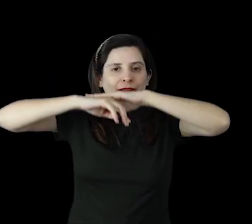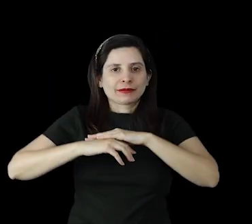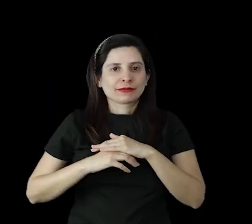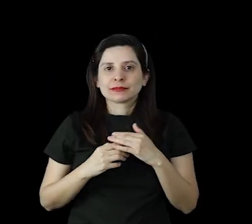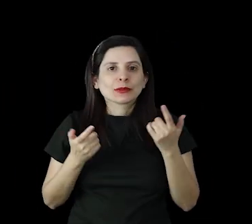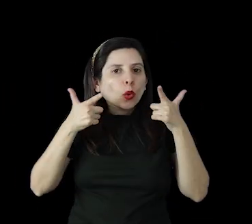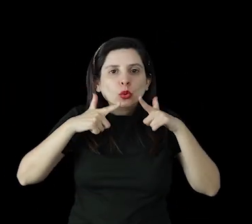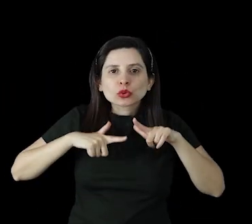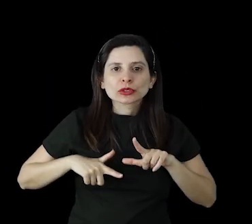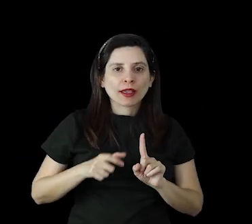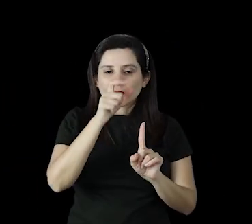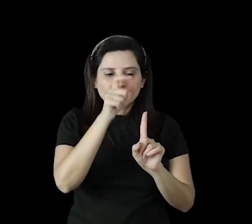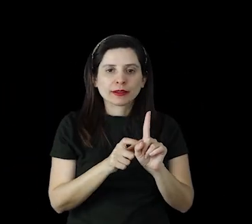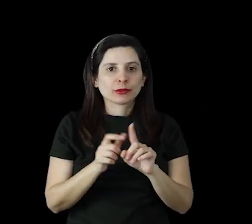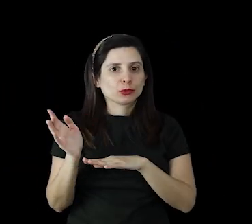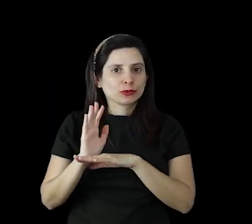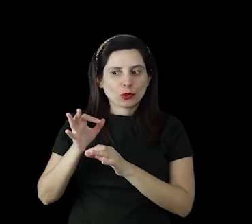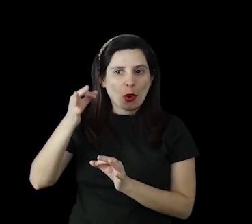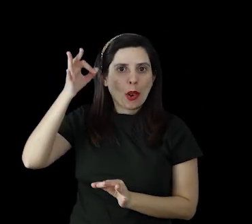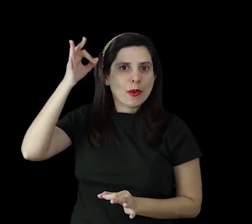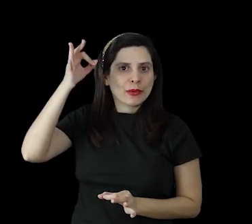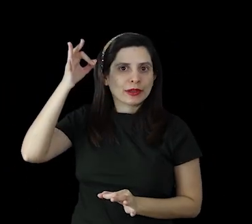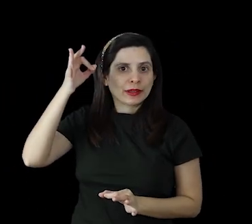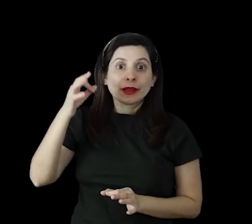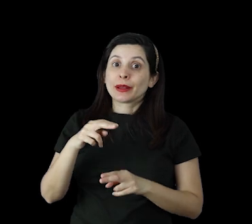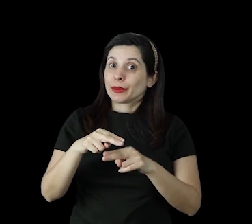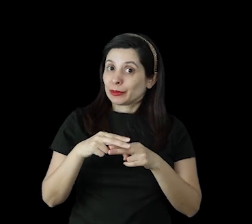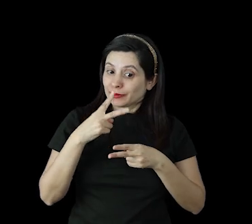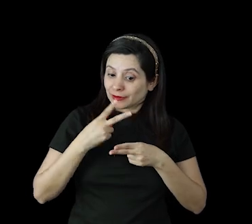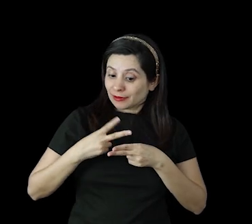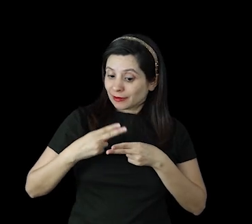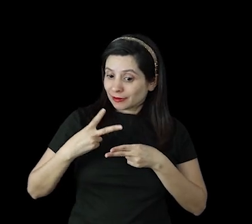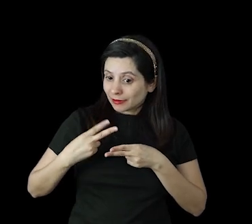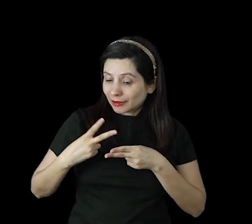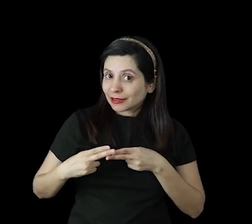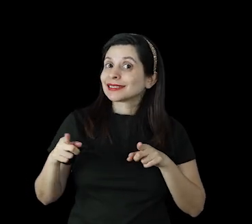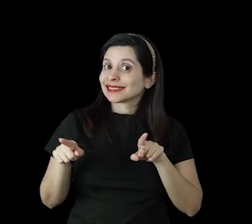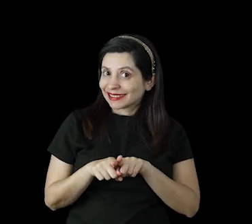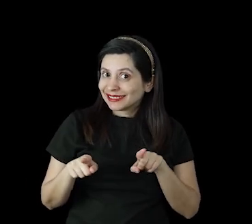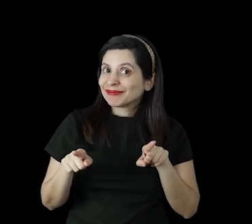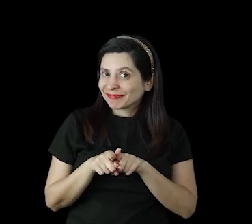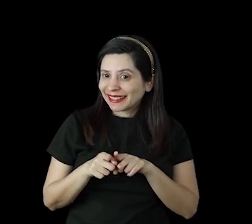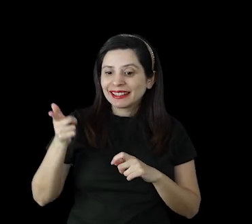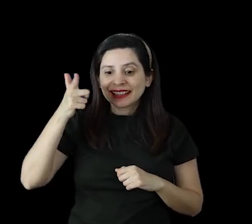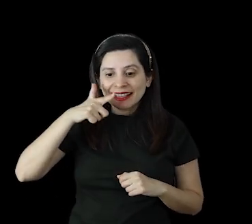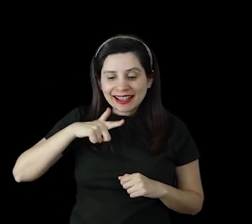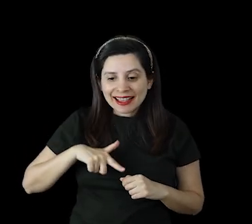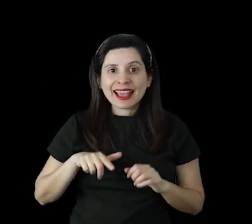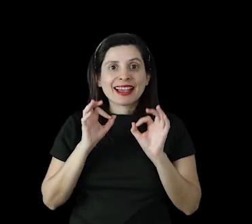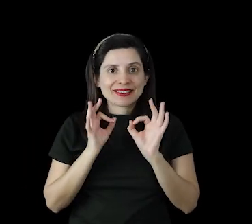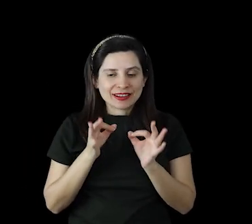num personagem para um longa. E por isso que as séries também, ganharam,